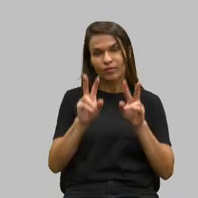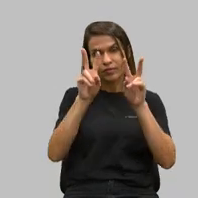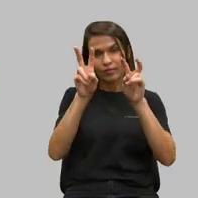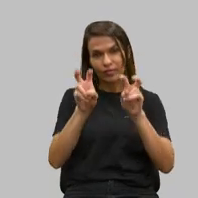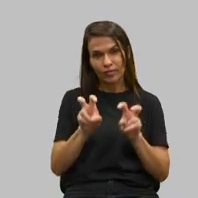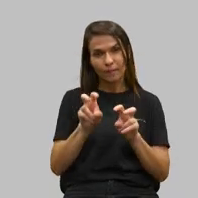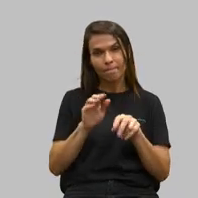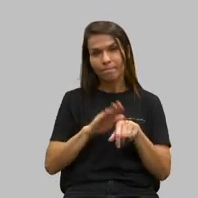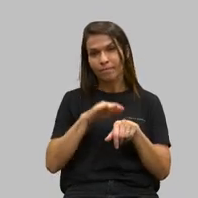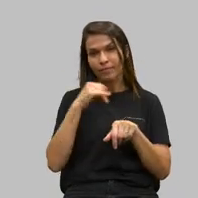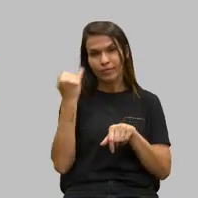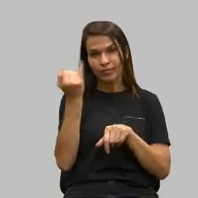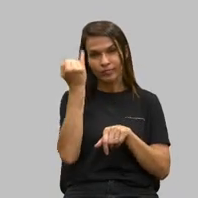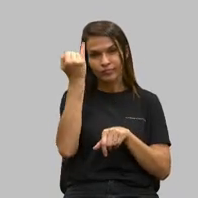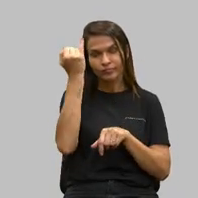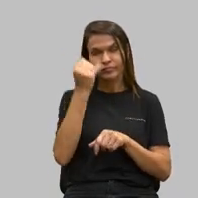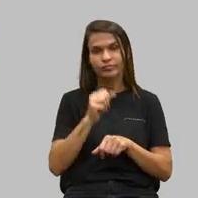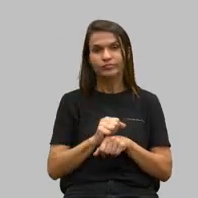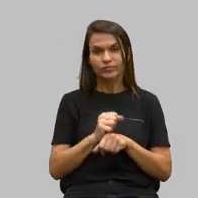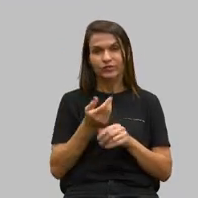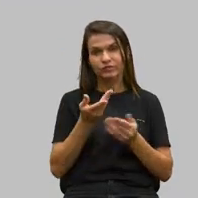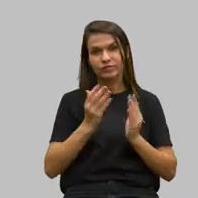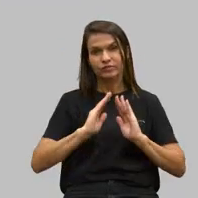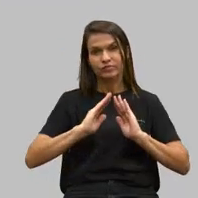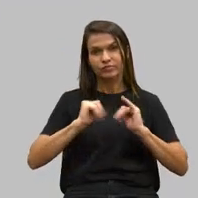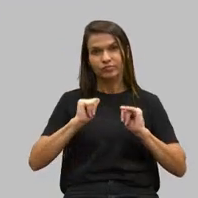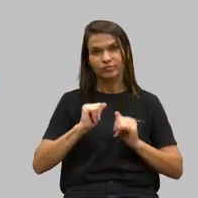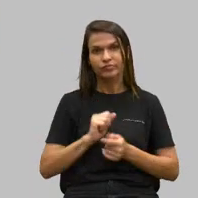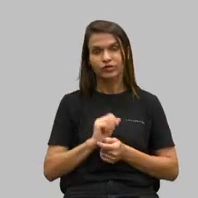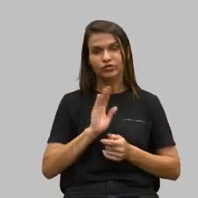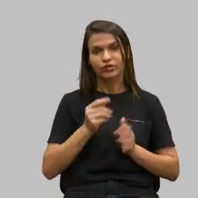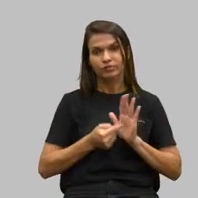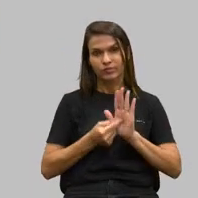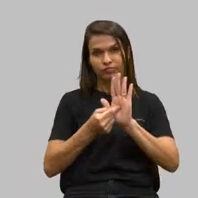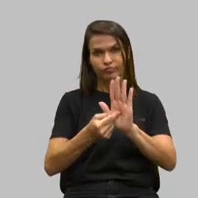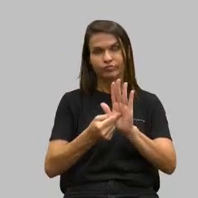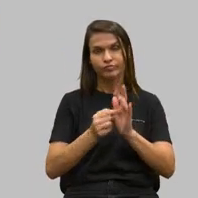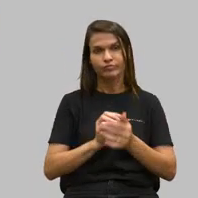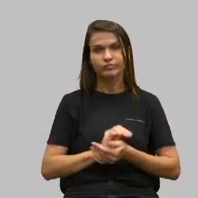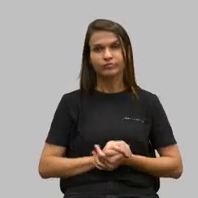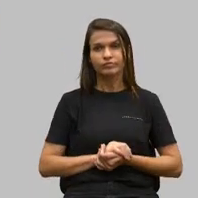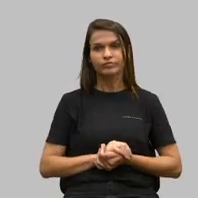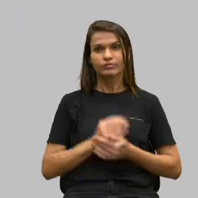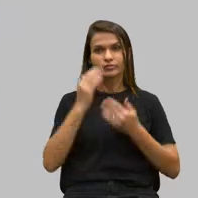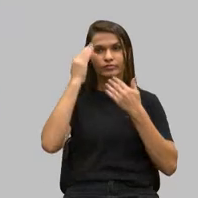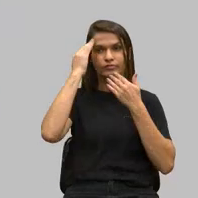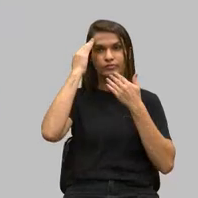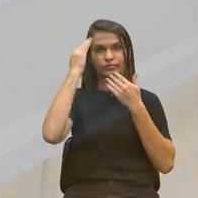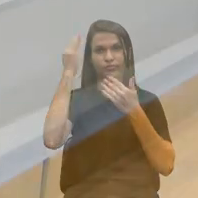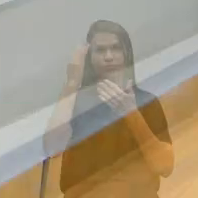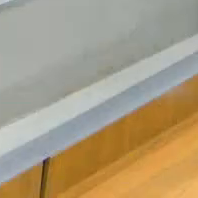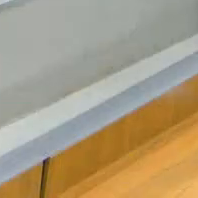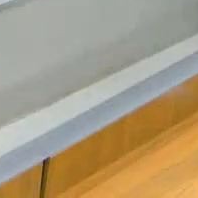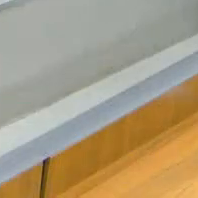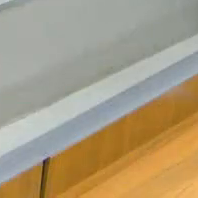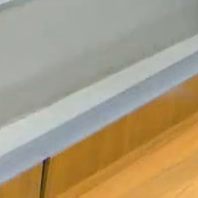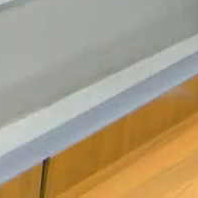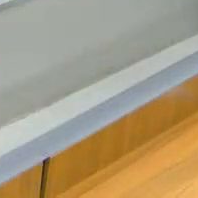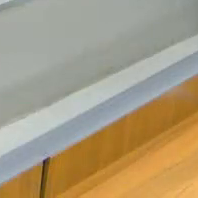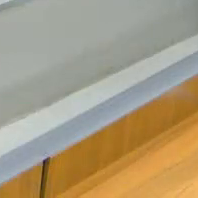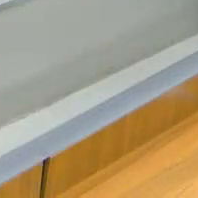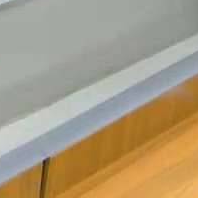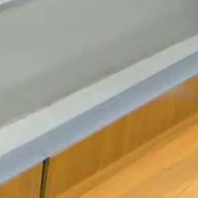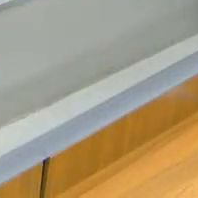mais um pouco dos temas que vocês me pediram que são os foram apresentados. Obrigado. Ultrapassou só 7 minutos e 30